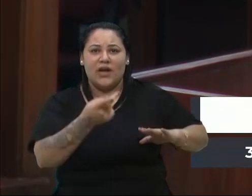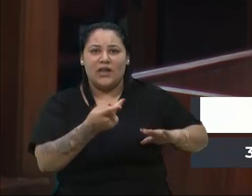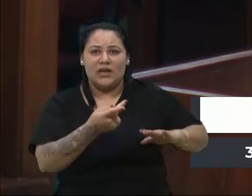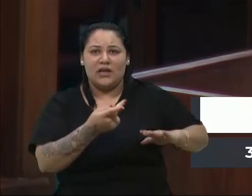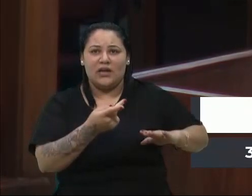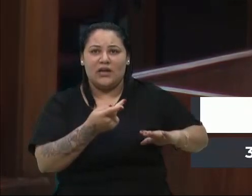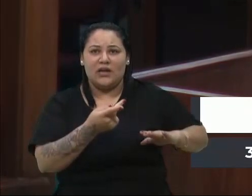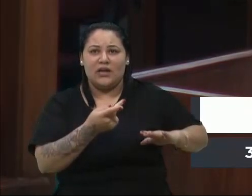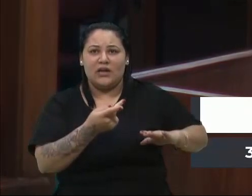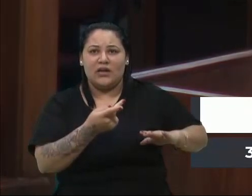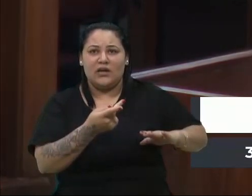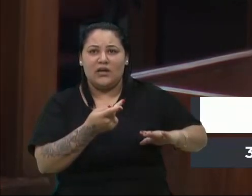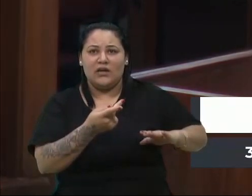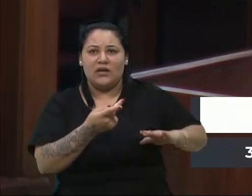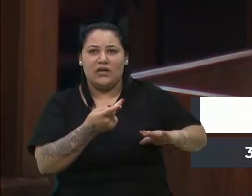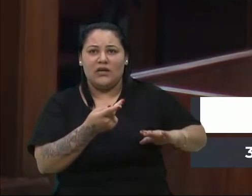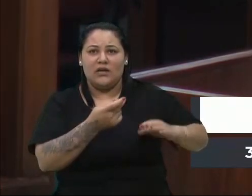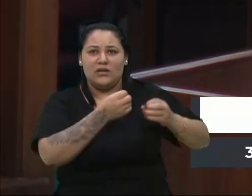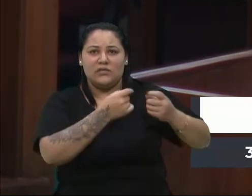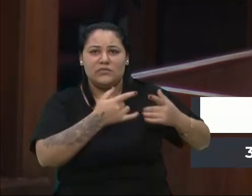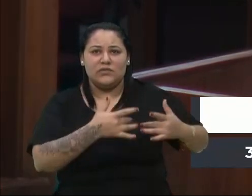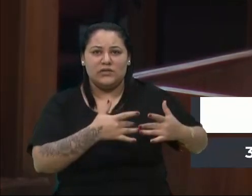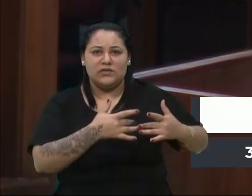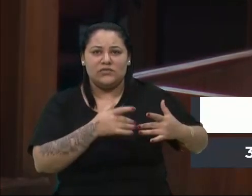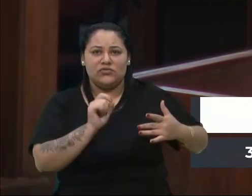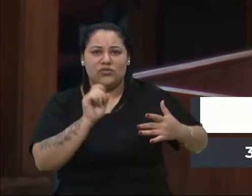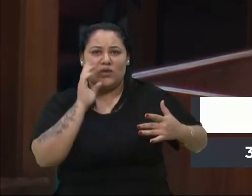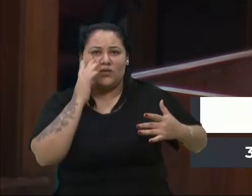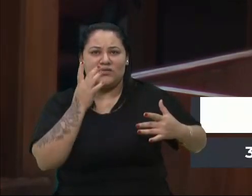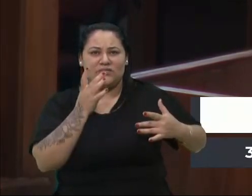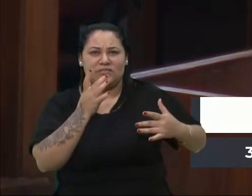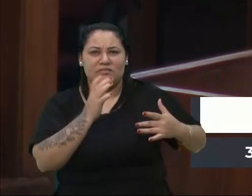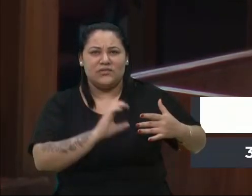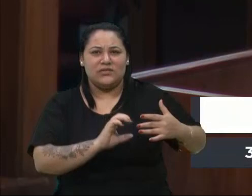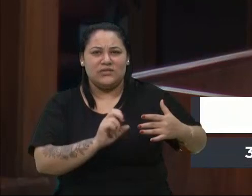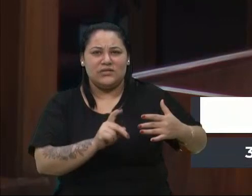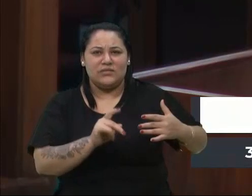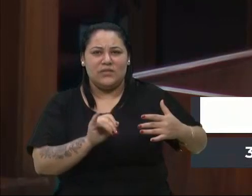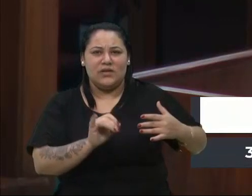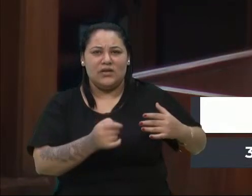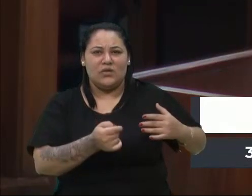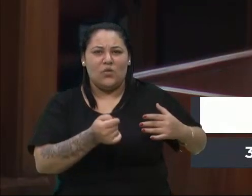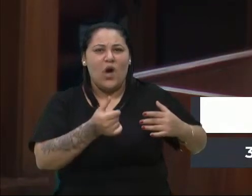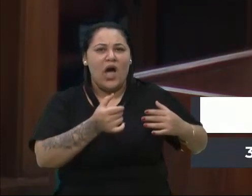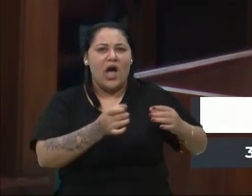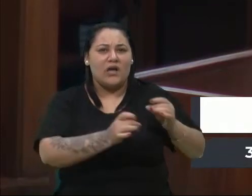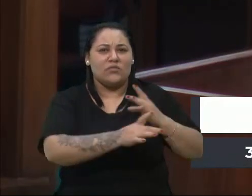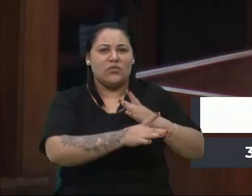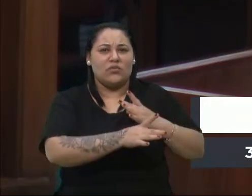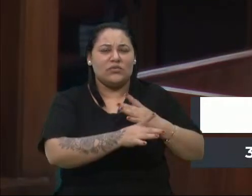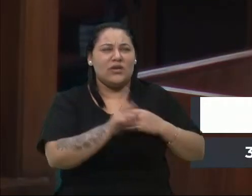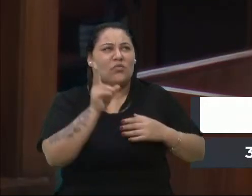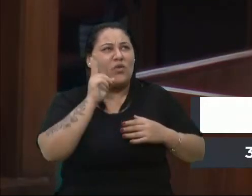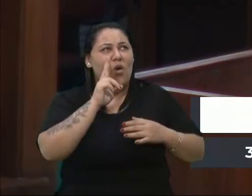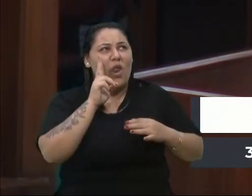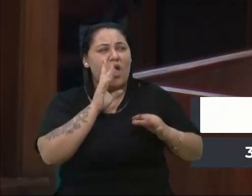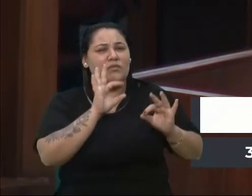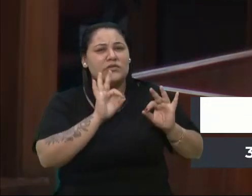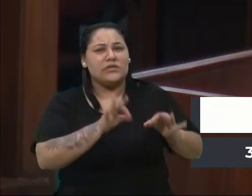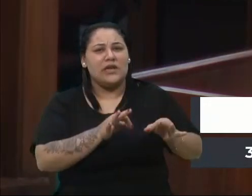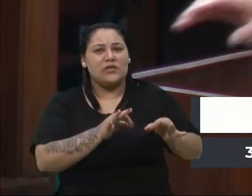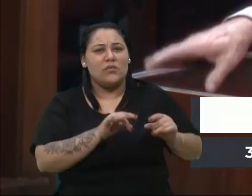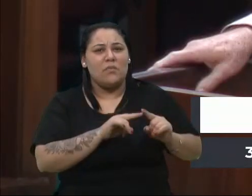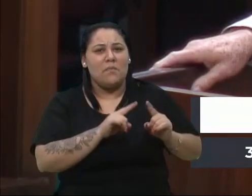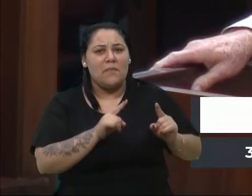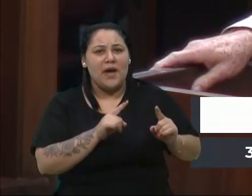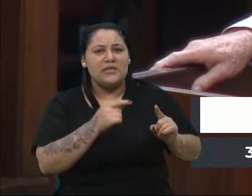digamos, já uma definição sobre a CPI. E eu não lembro exatamente, mas naquela oportunidade, eu